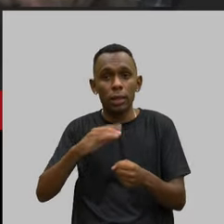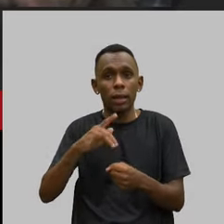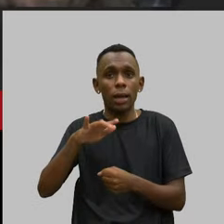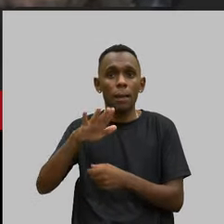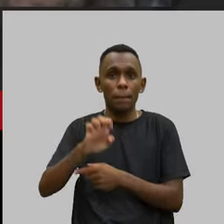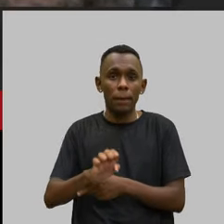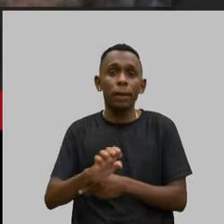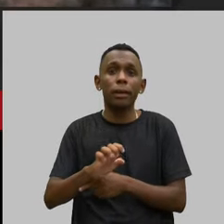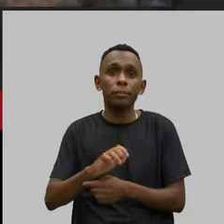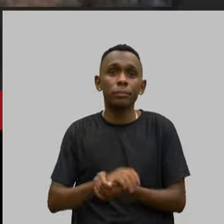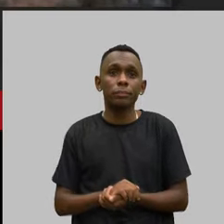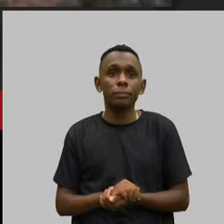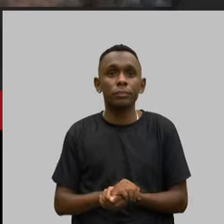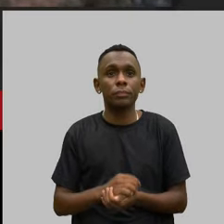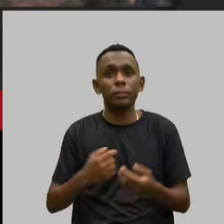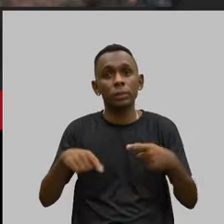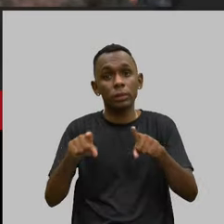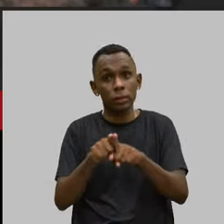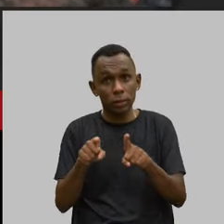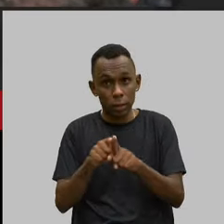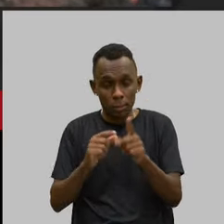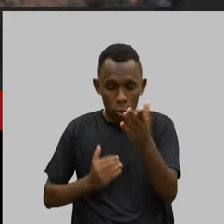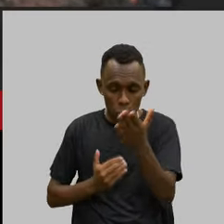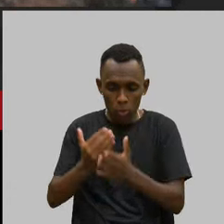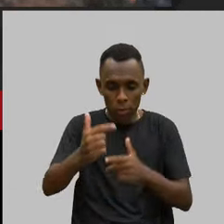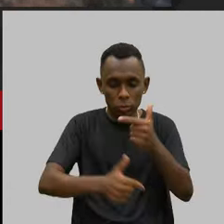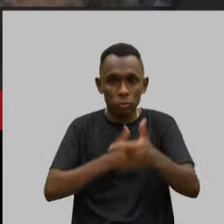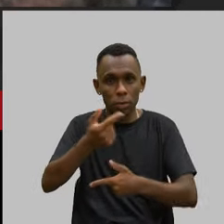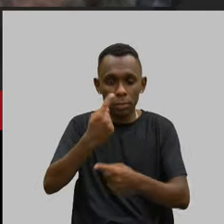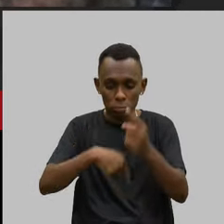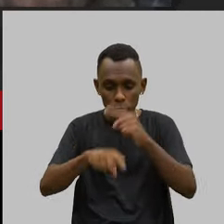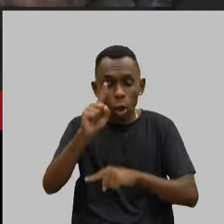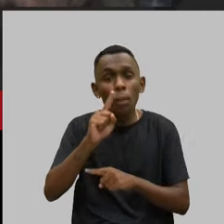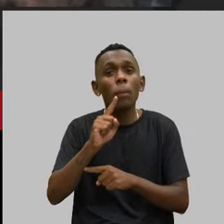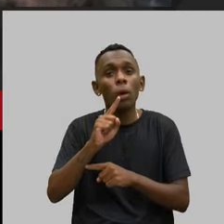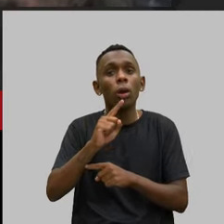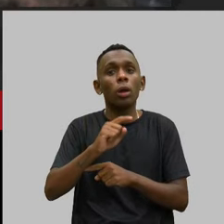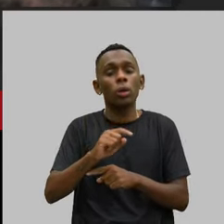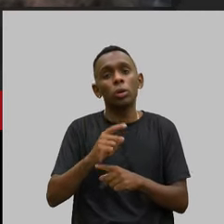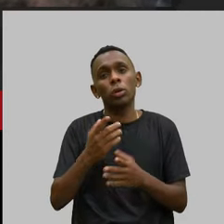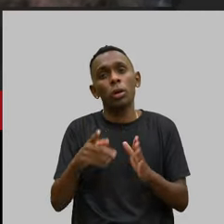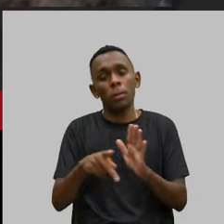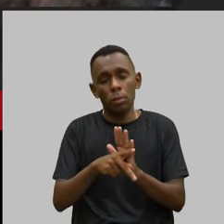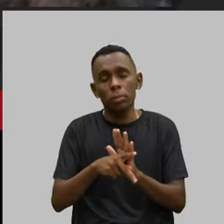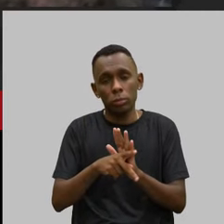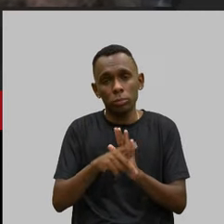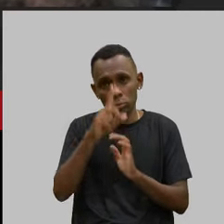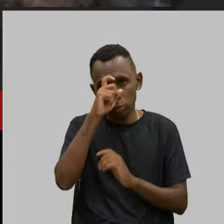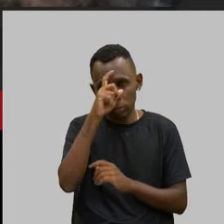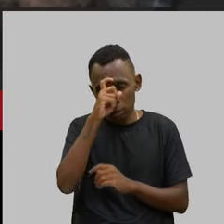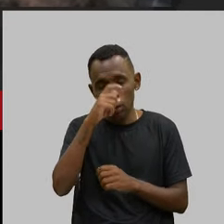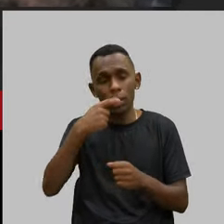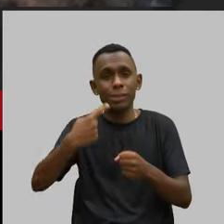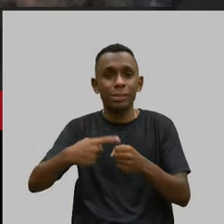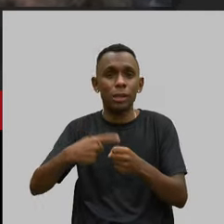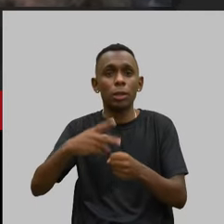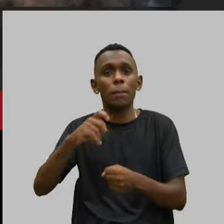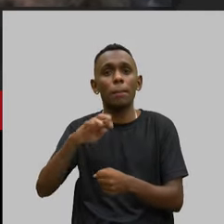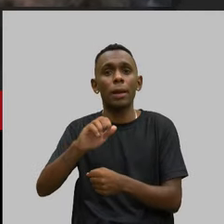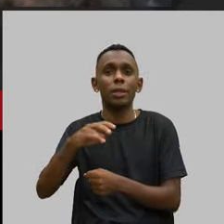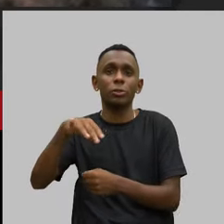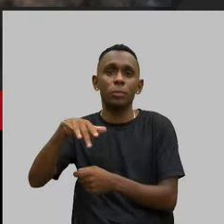investimentos a gente teve o início das obras de reforma e ampliação do Hospital Padre Libério em Pará de Minas totalizando 23